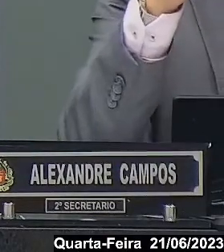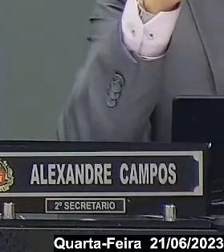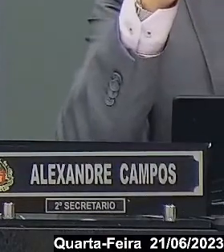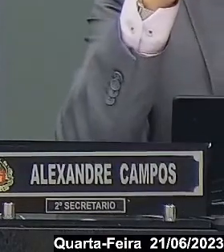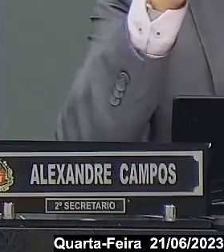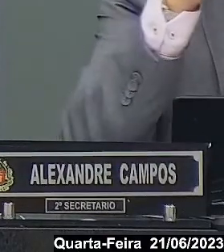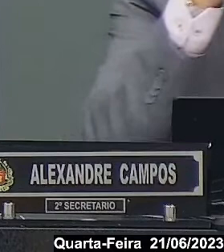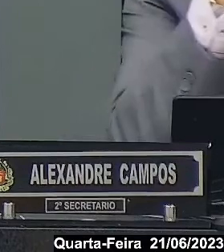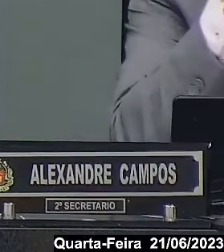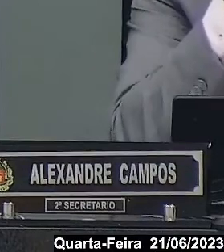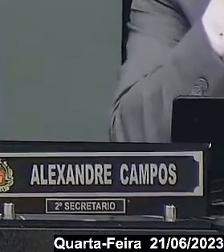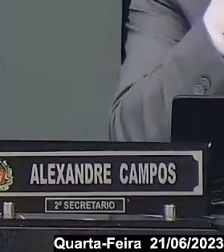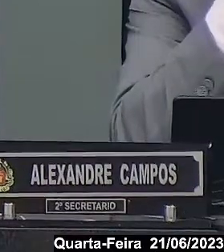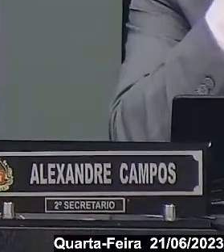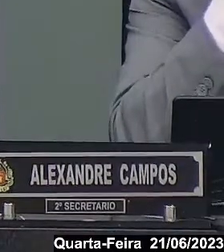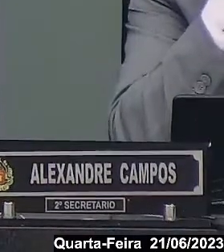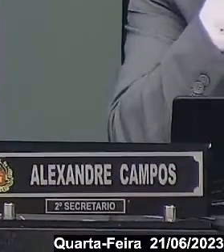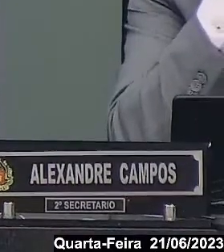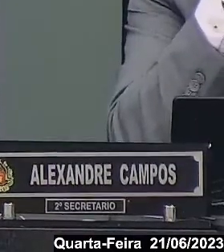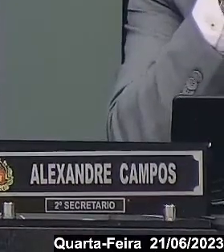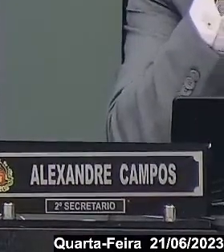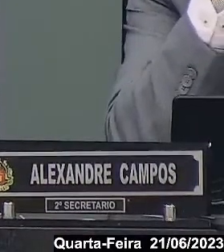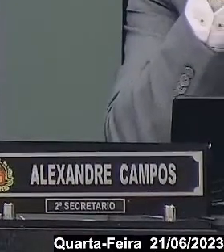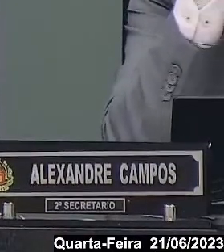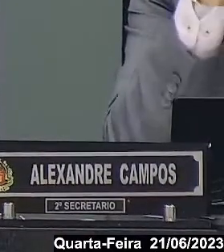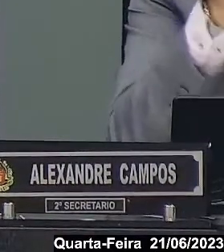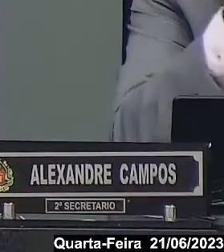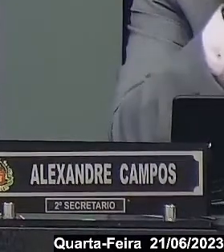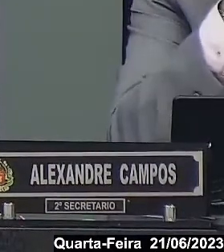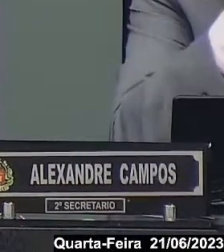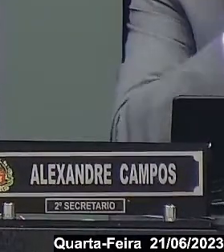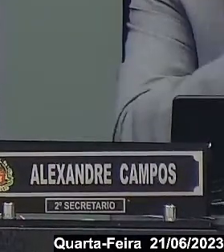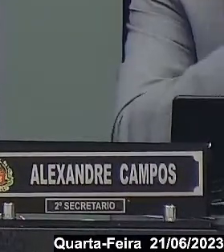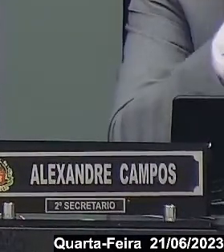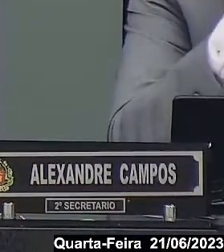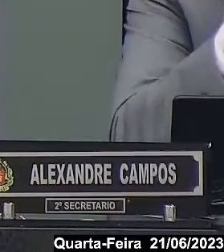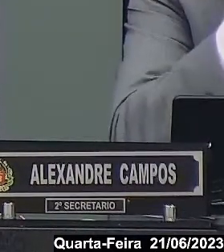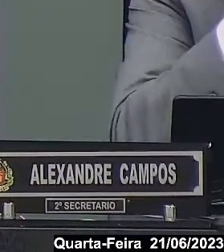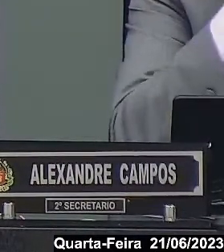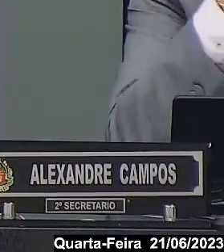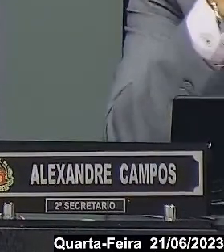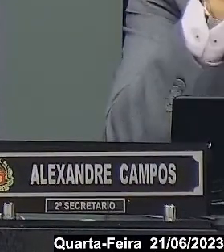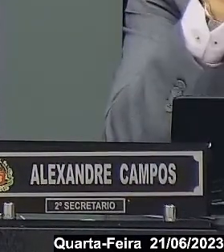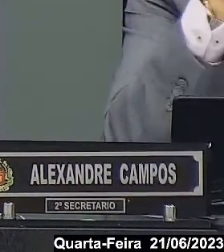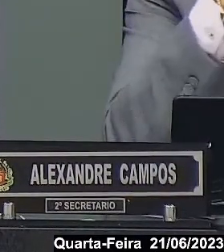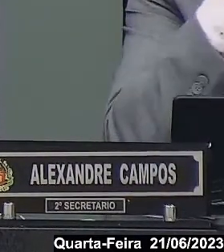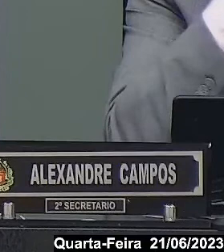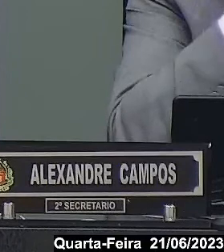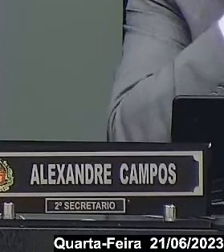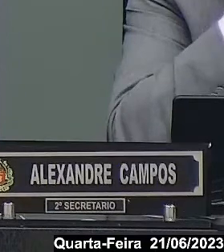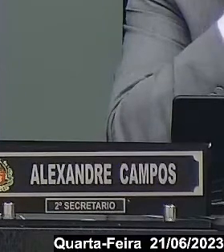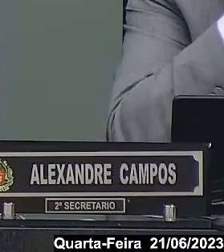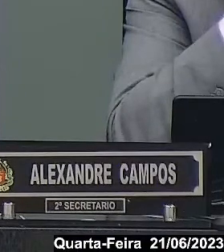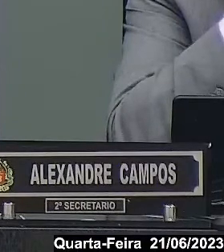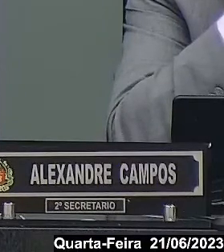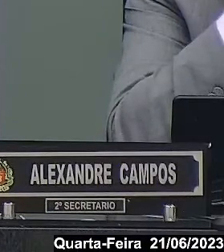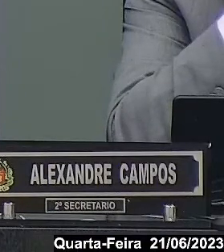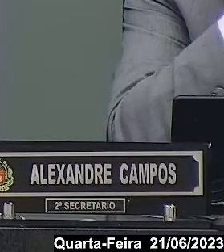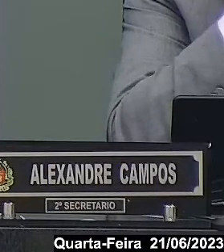Leandro de Souza, Sandra Casa Conceição. Justificou o voto vereador Abidã Henrique da Silva e Flávio Pereira Lima. Nada mais havendo a tratar, o